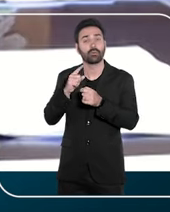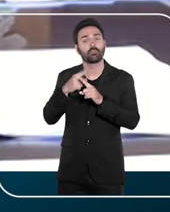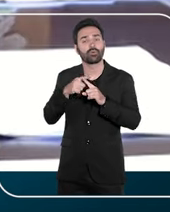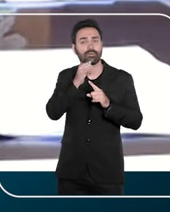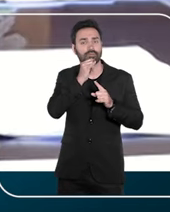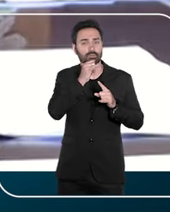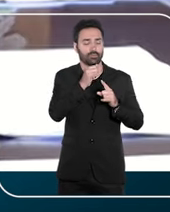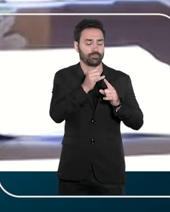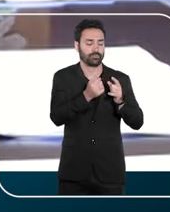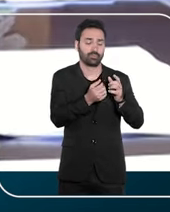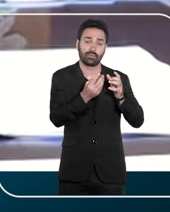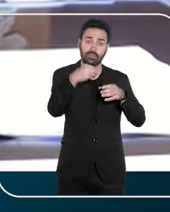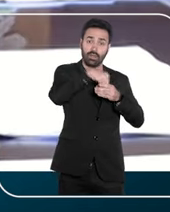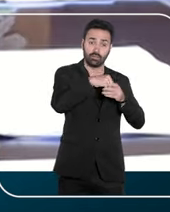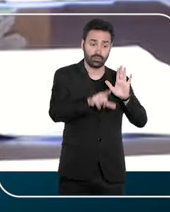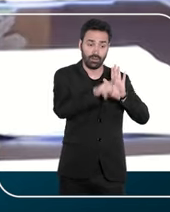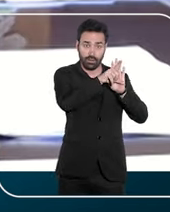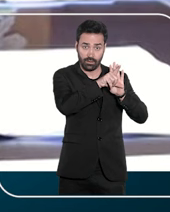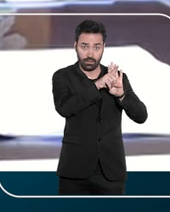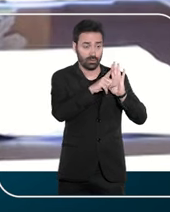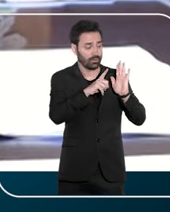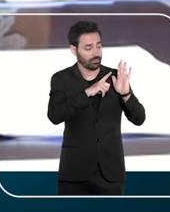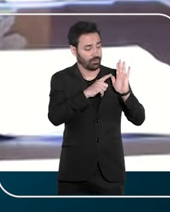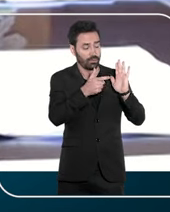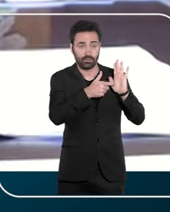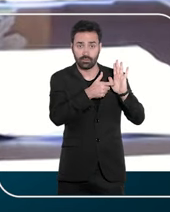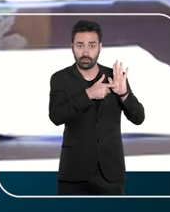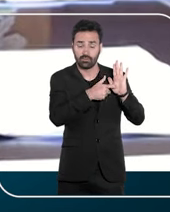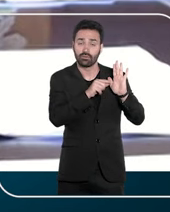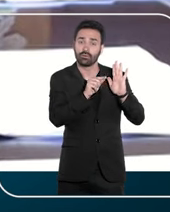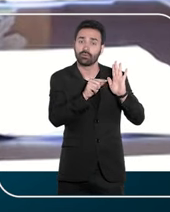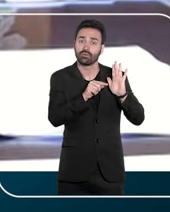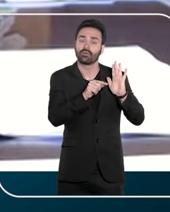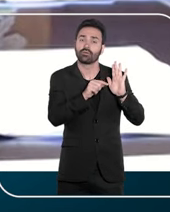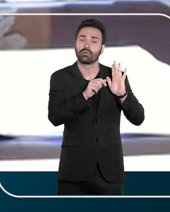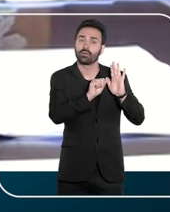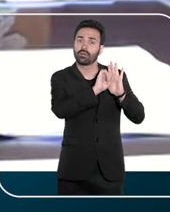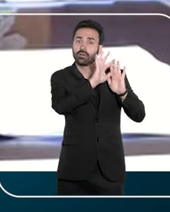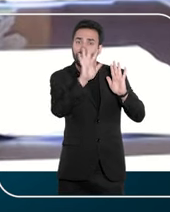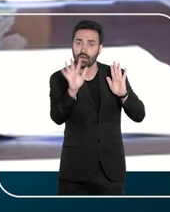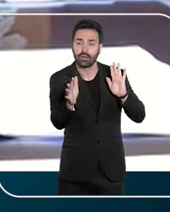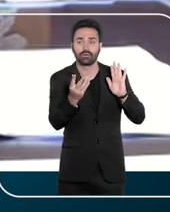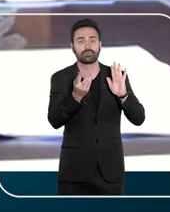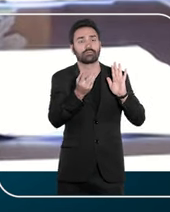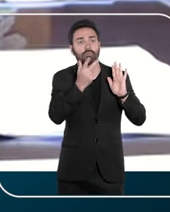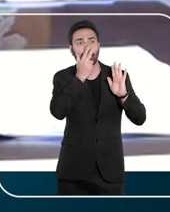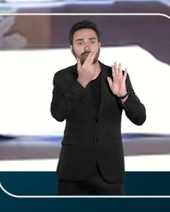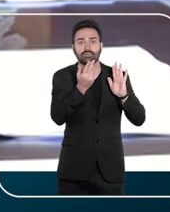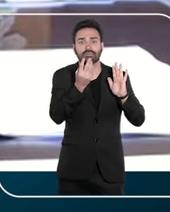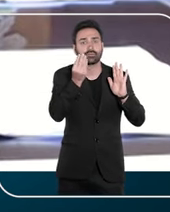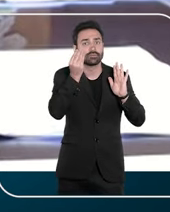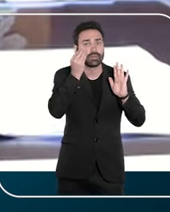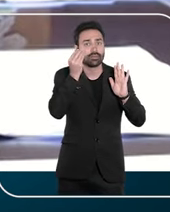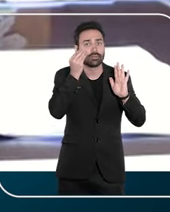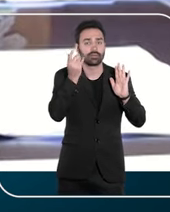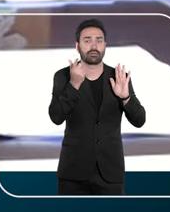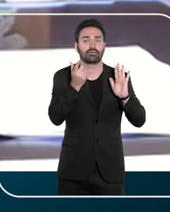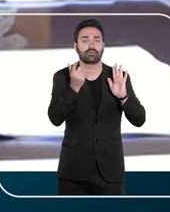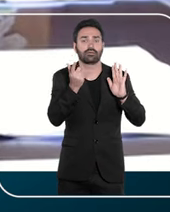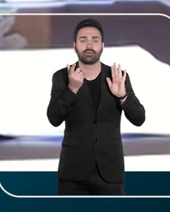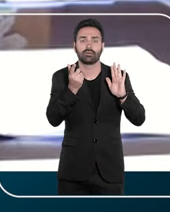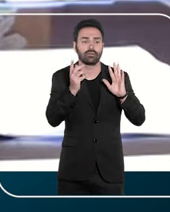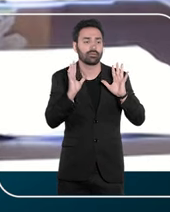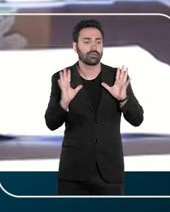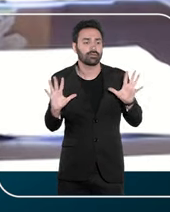Processo para tentar fazer uma consolidação de pensamento jurídico sobre a